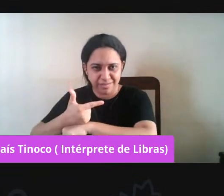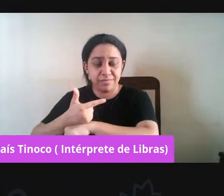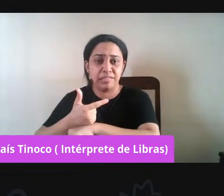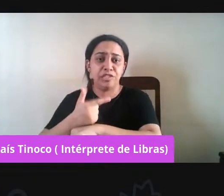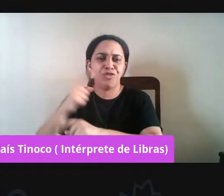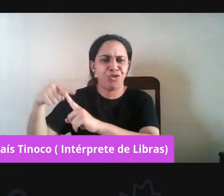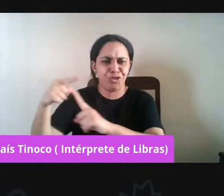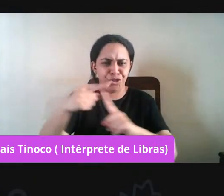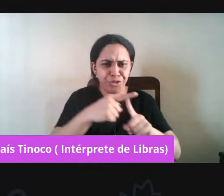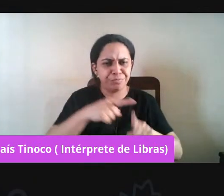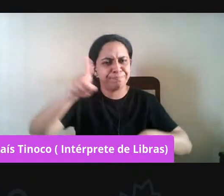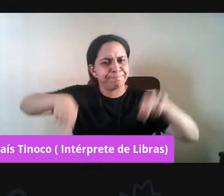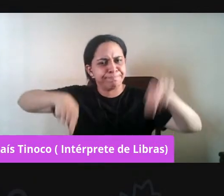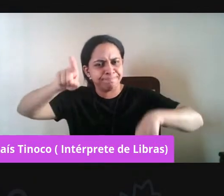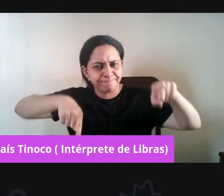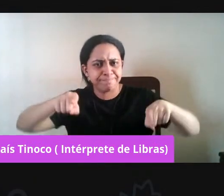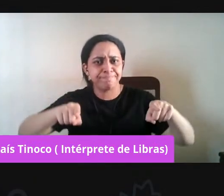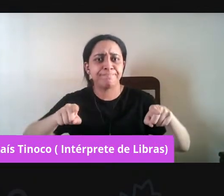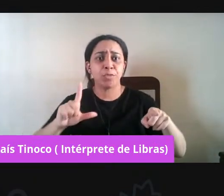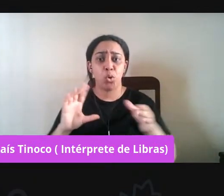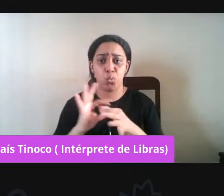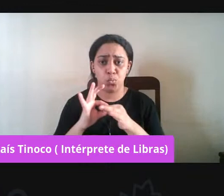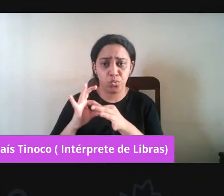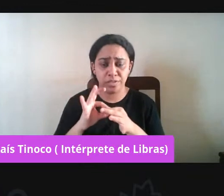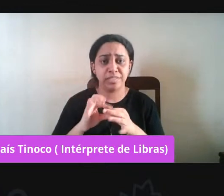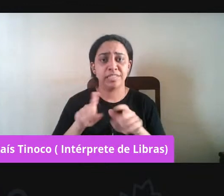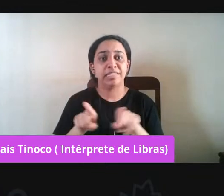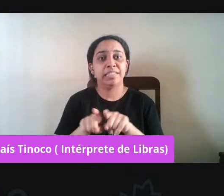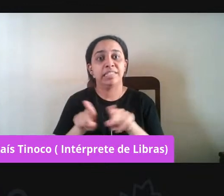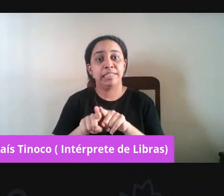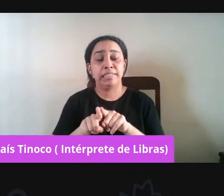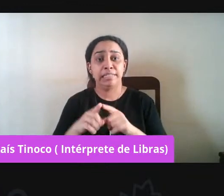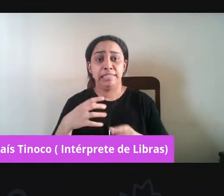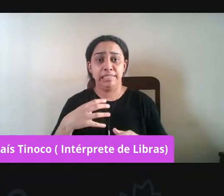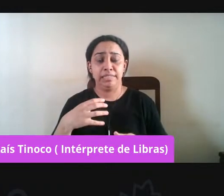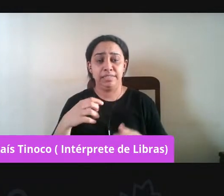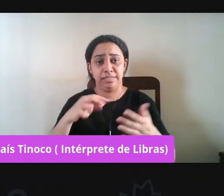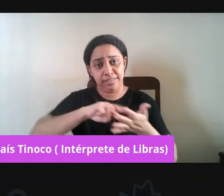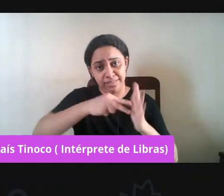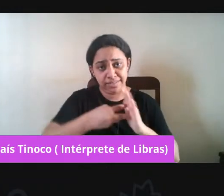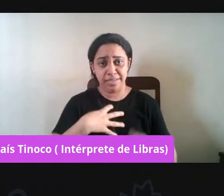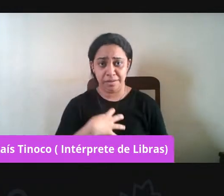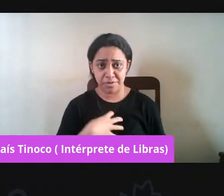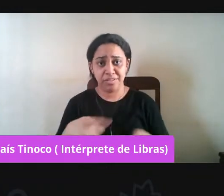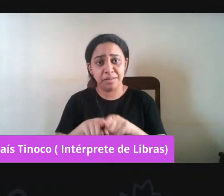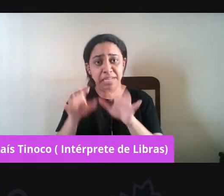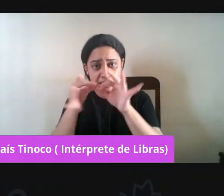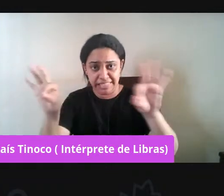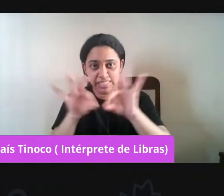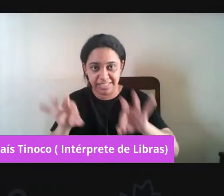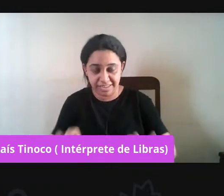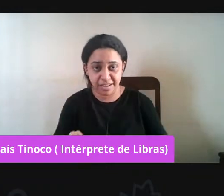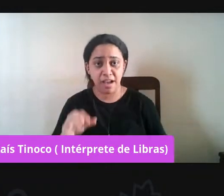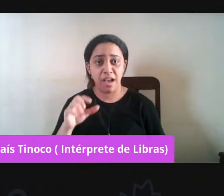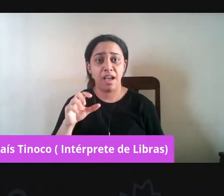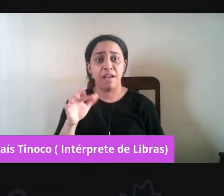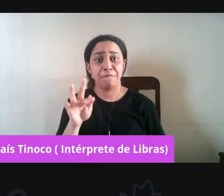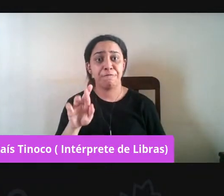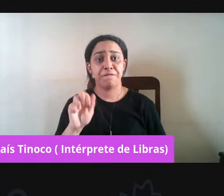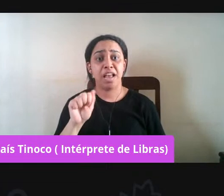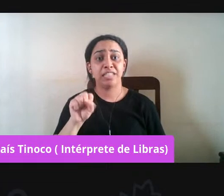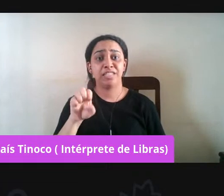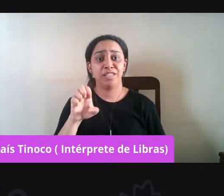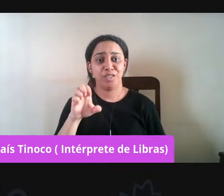graus diversos de integração semântica e sintática de seus constituintes. Fraseologia significa ainda o